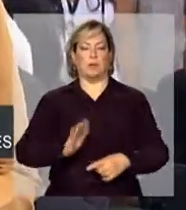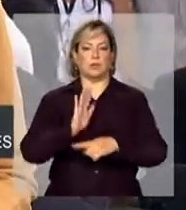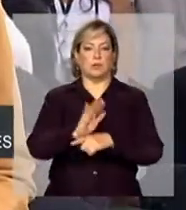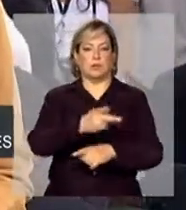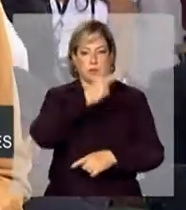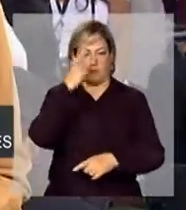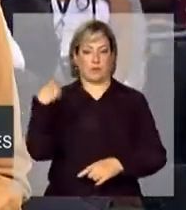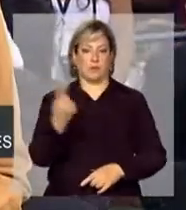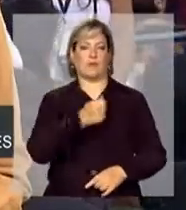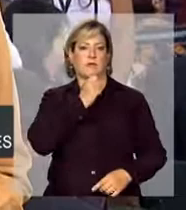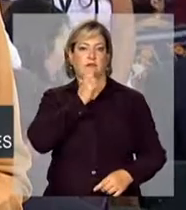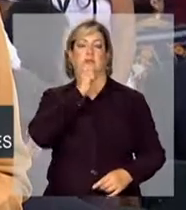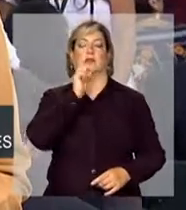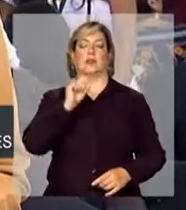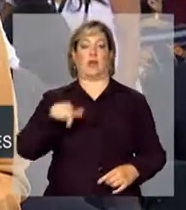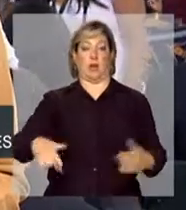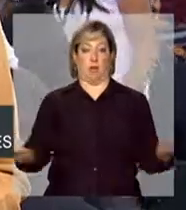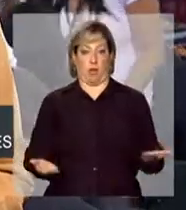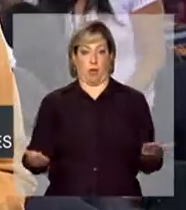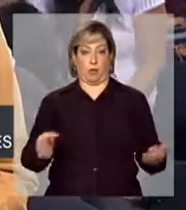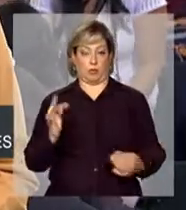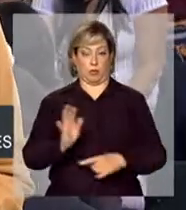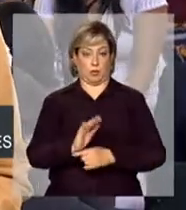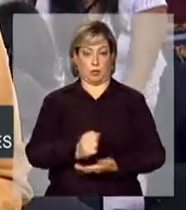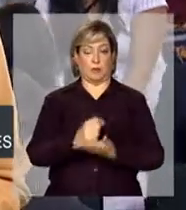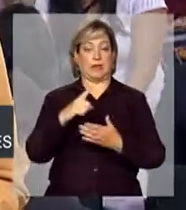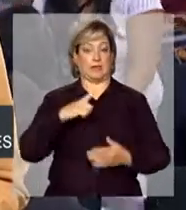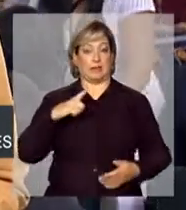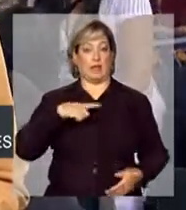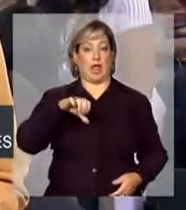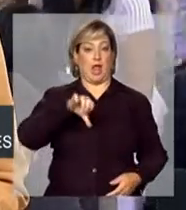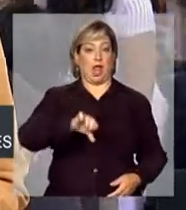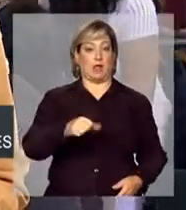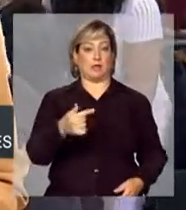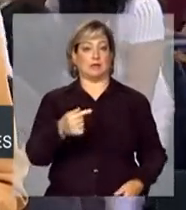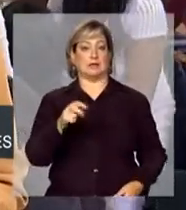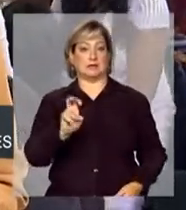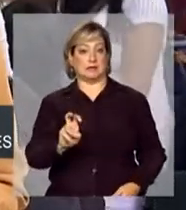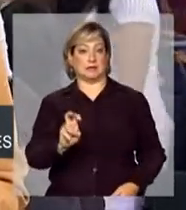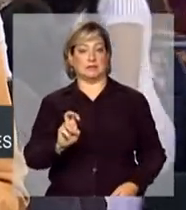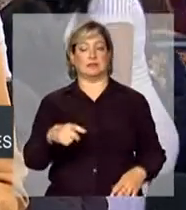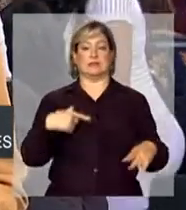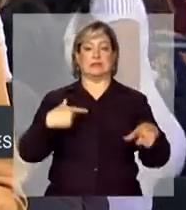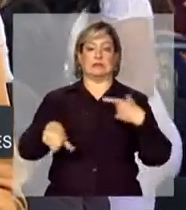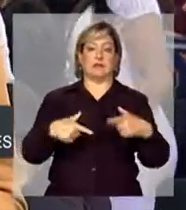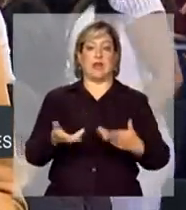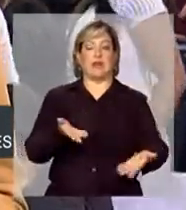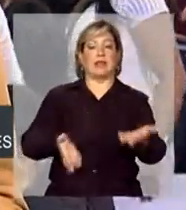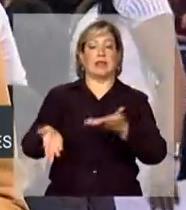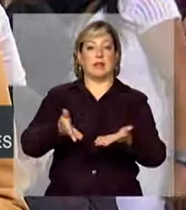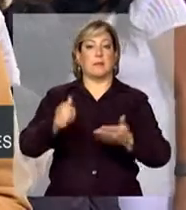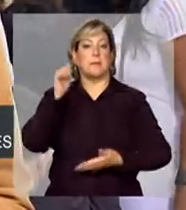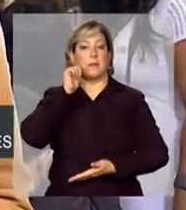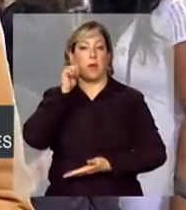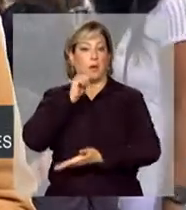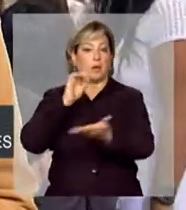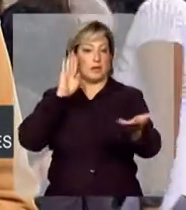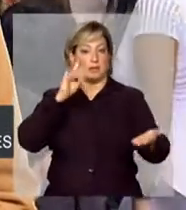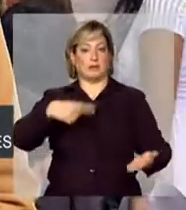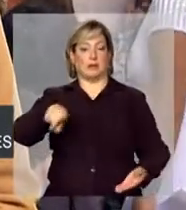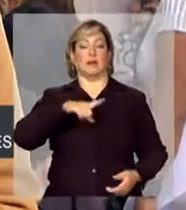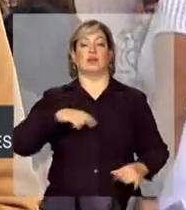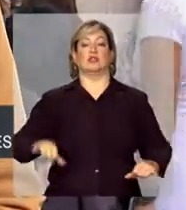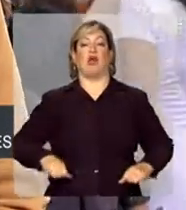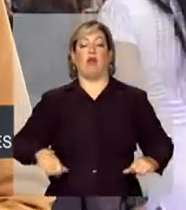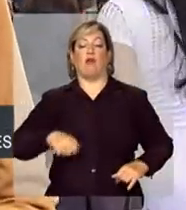a rede de proteção hoje já conta com 975 serviços de Atendimento à Mulher em situação